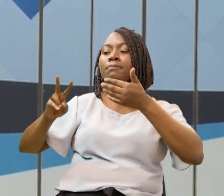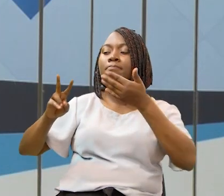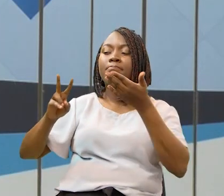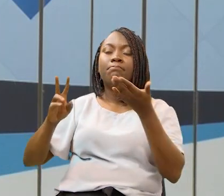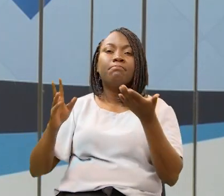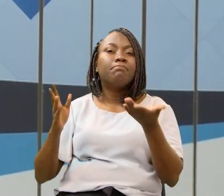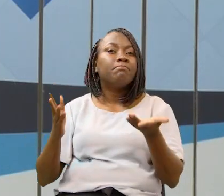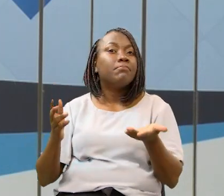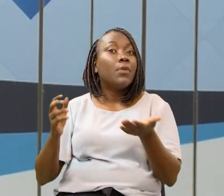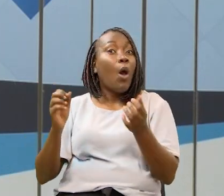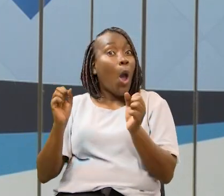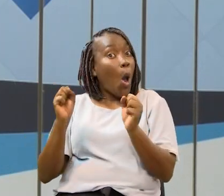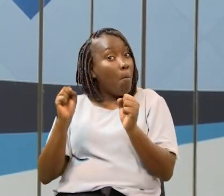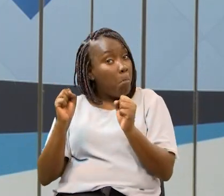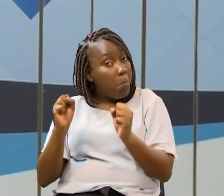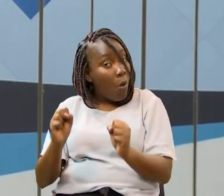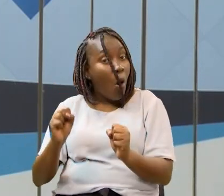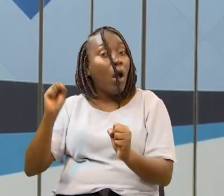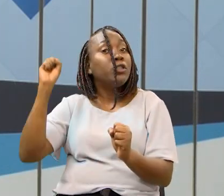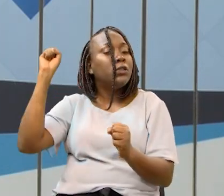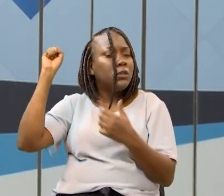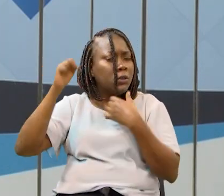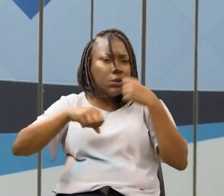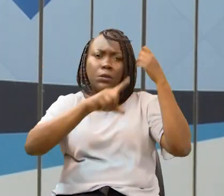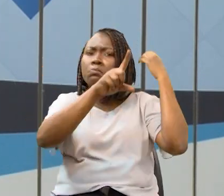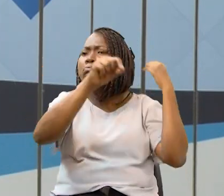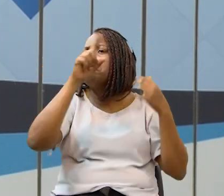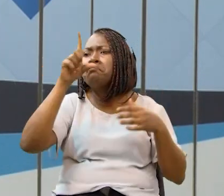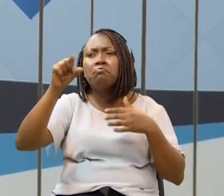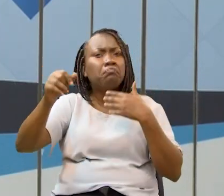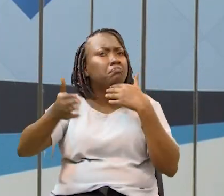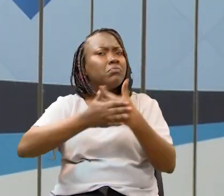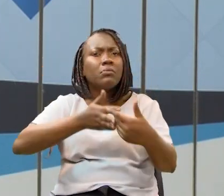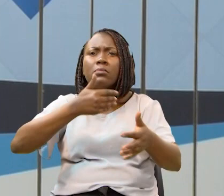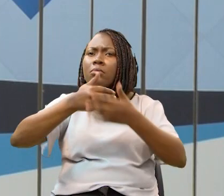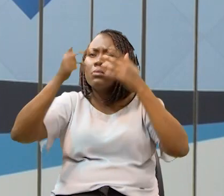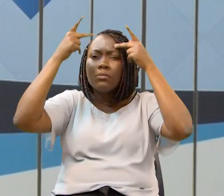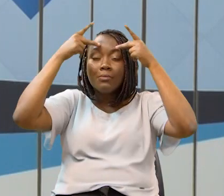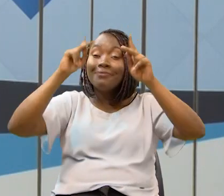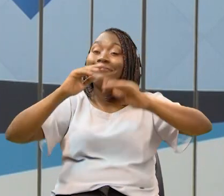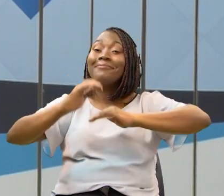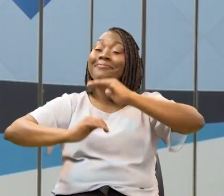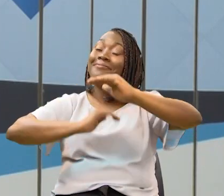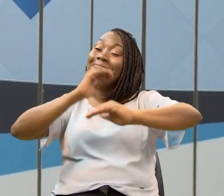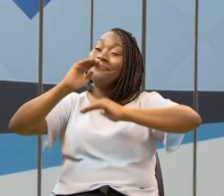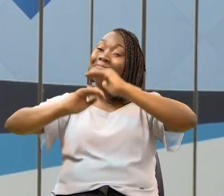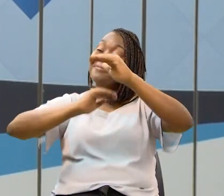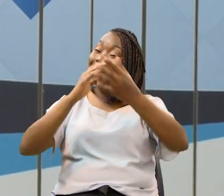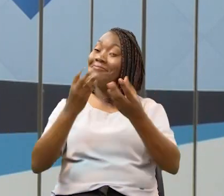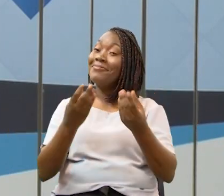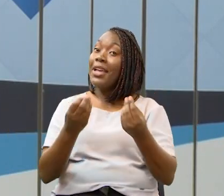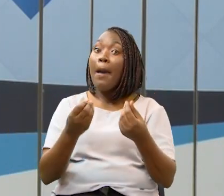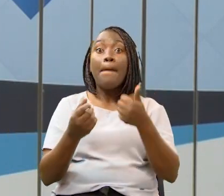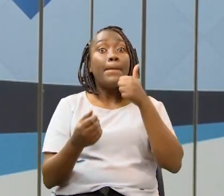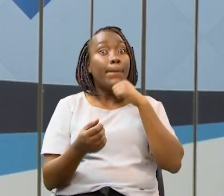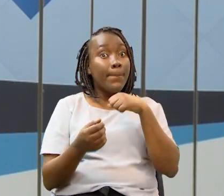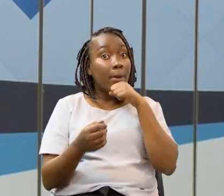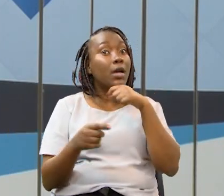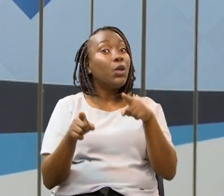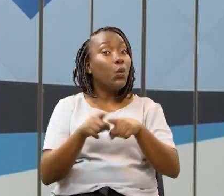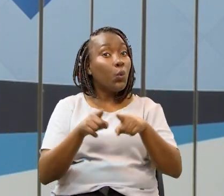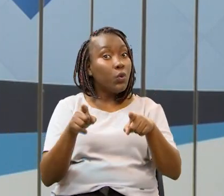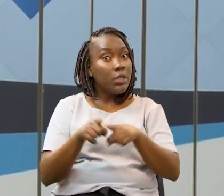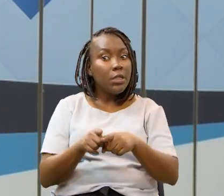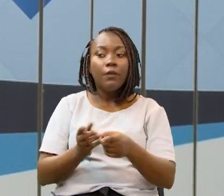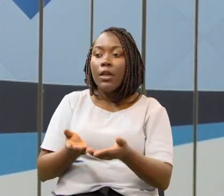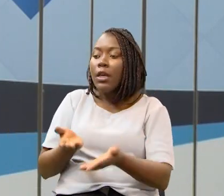Mulheres onde a gente pode sim estarmos onde quisermos, ela evoluiu muito, né? Hoje, as mães,